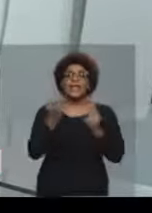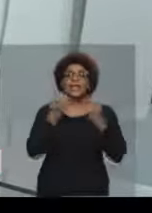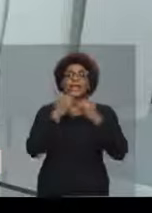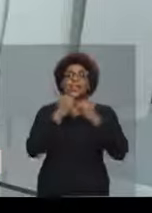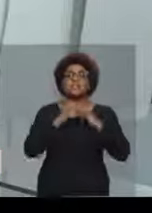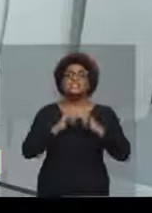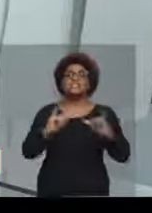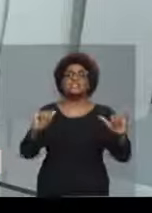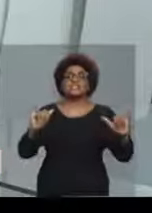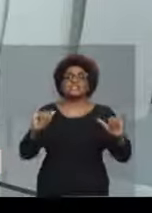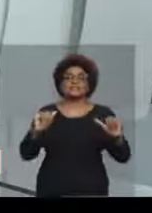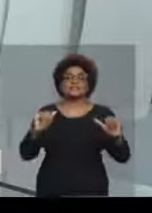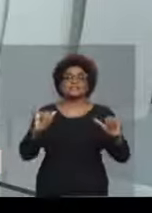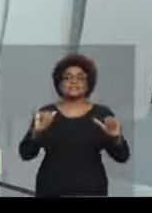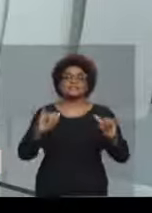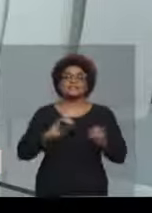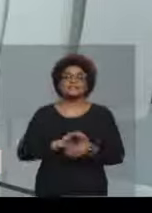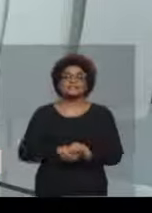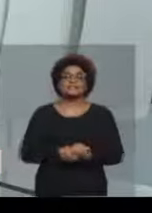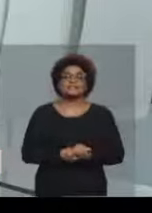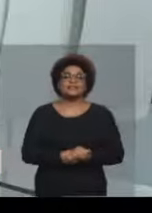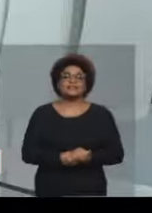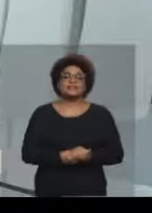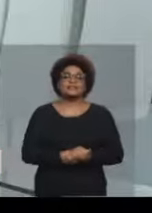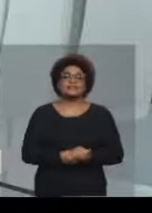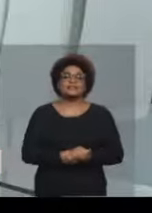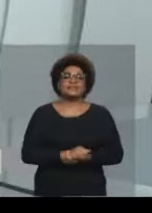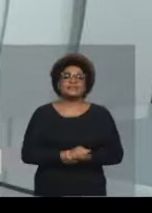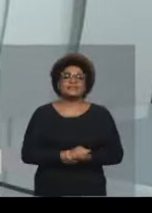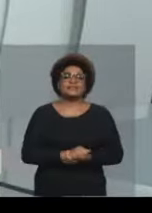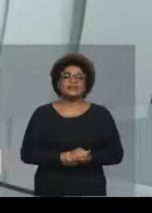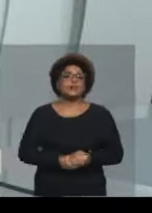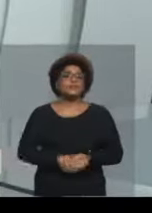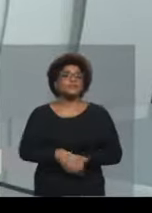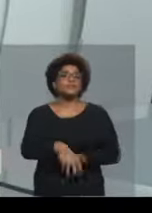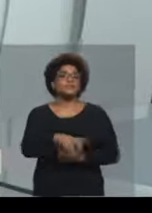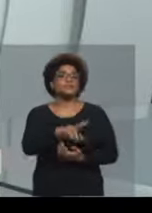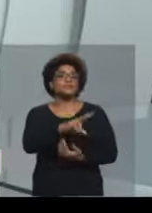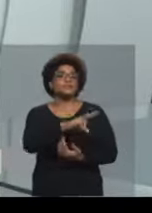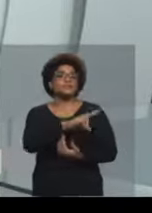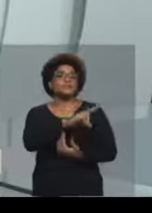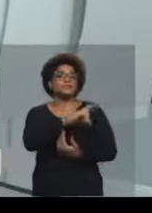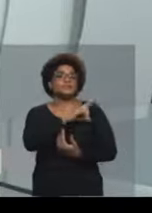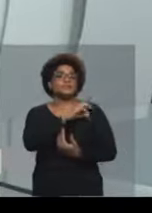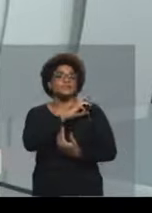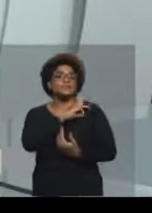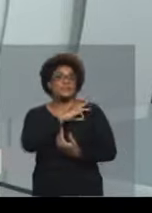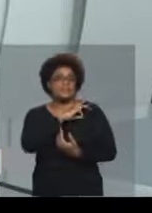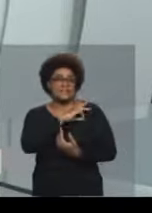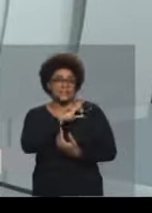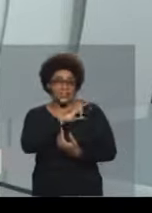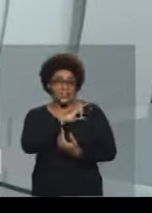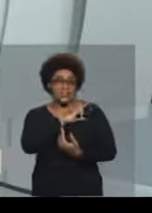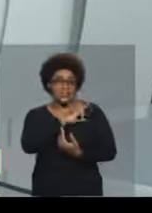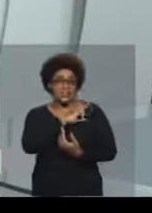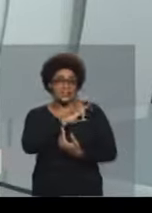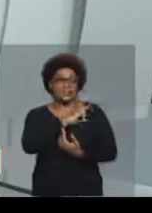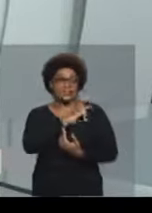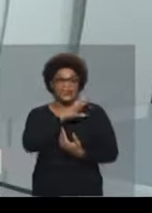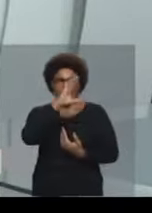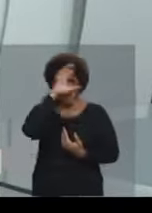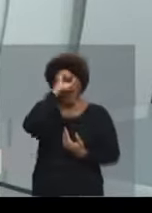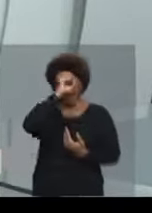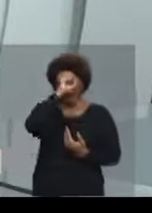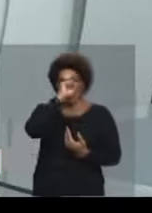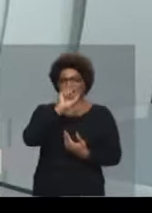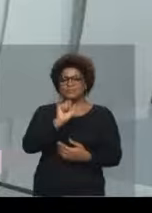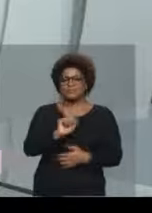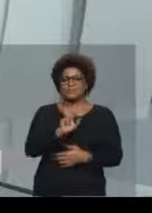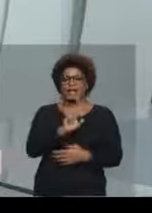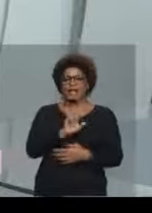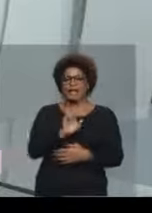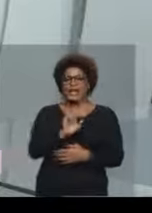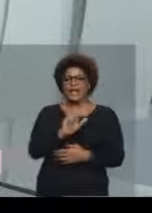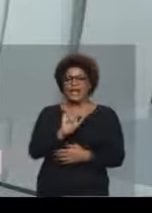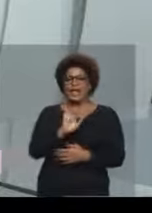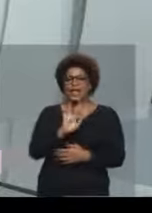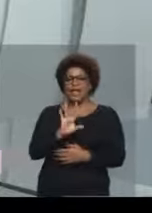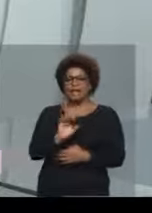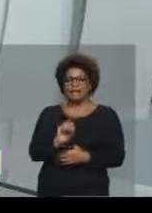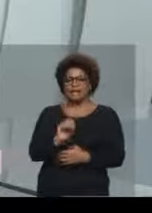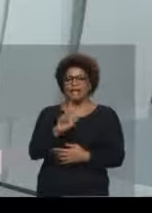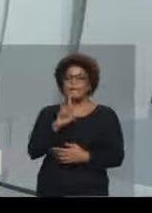da notícia. No 2º ano nós trabalhamos o relato pessoal. No 3º ano,